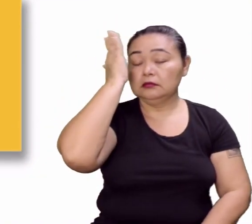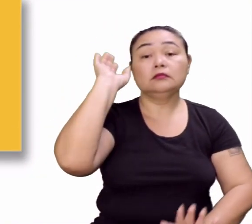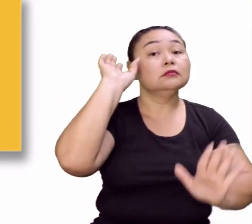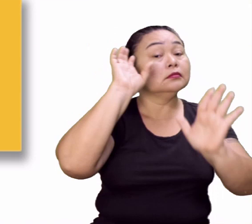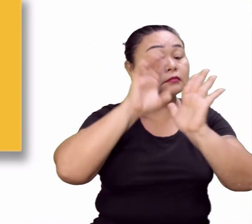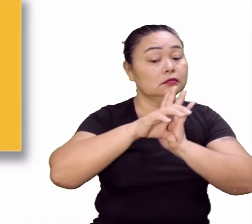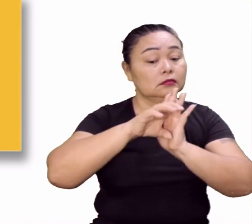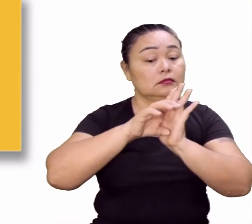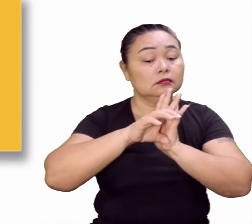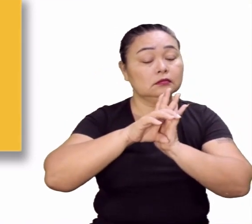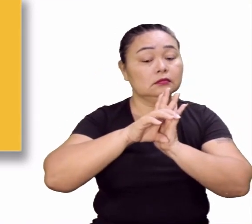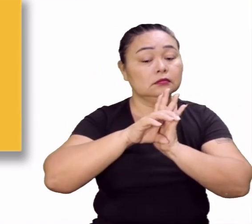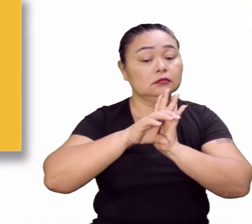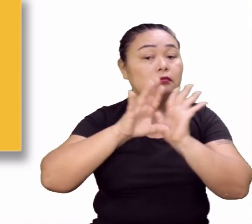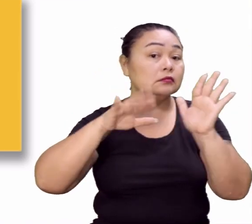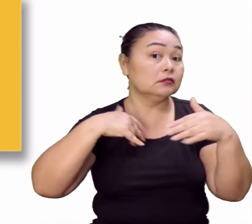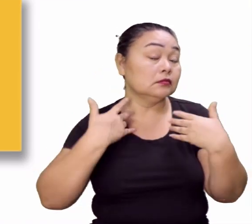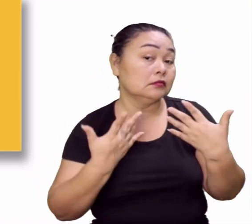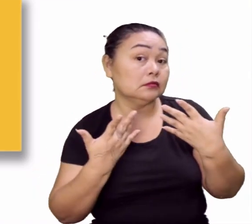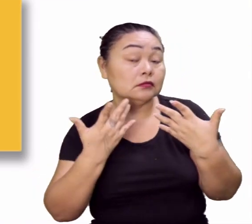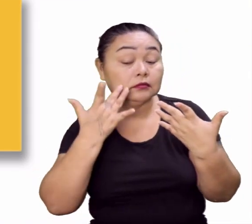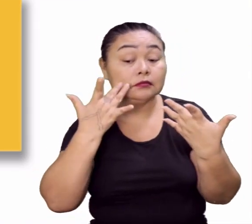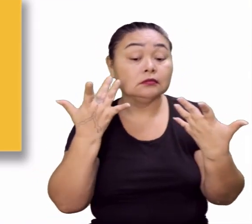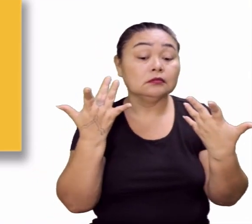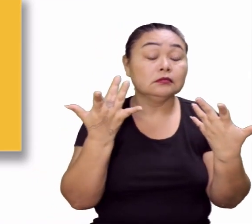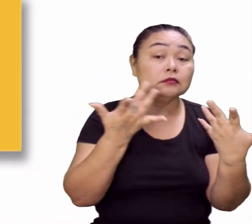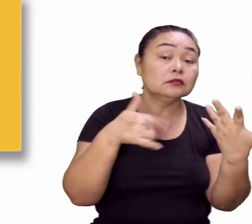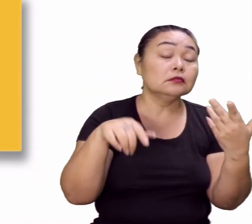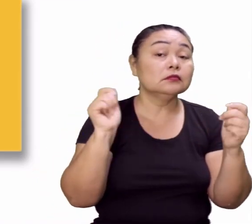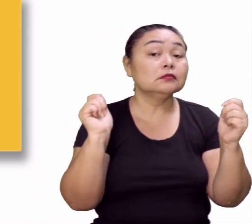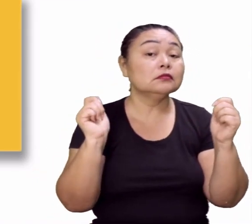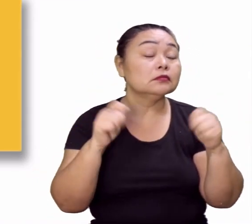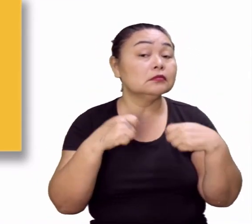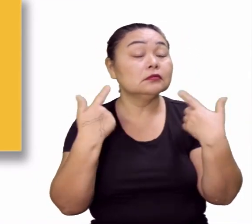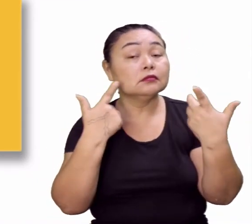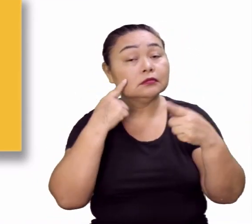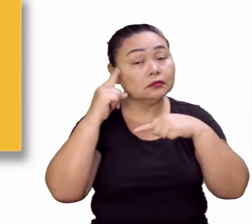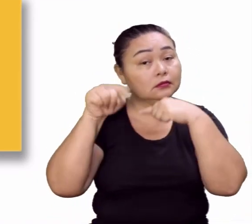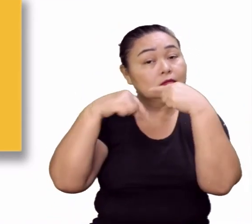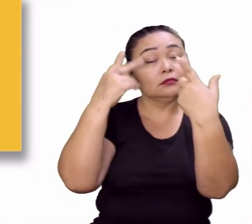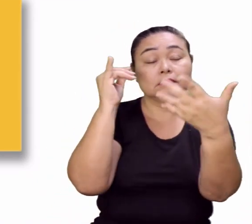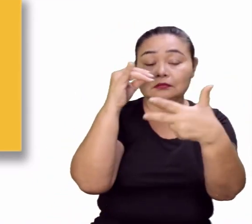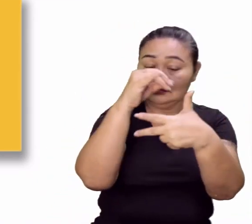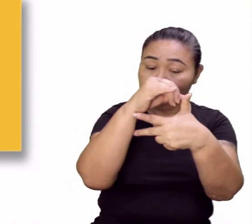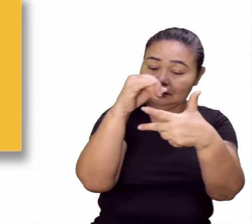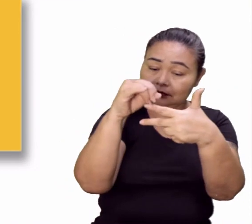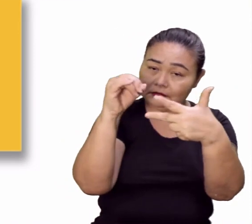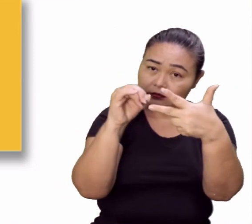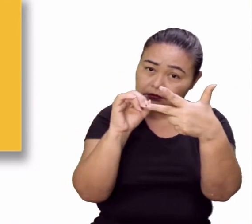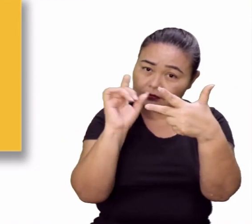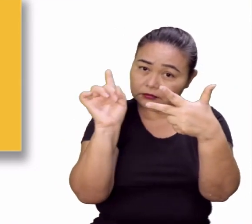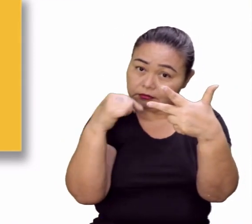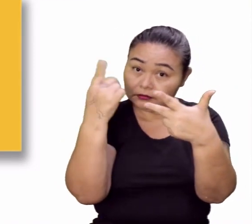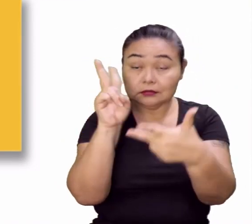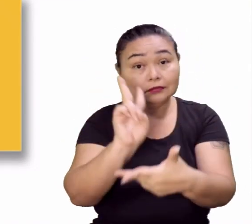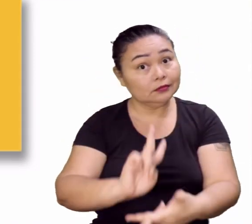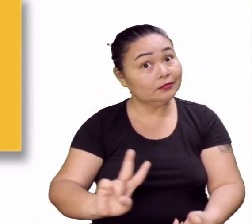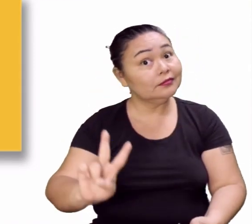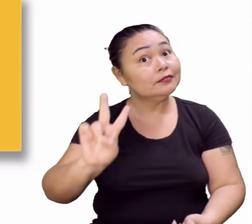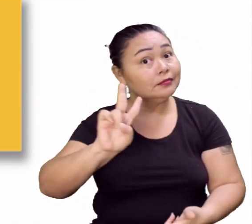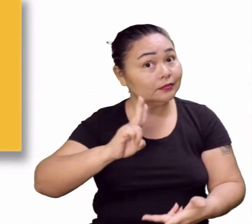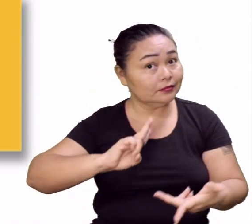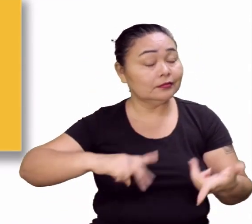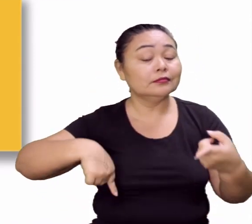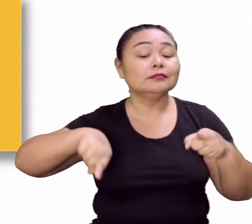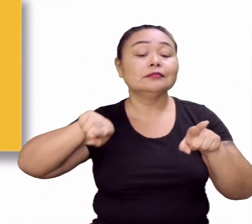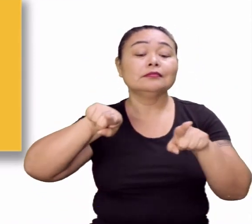conceitos de situações que ele possa ver no próprio Enem. Muito e bem. Outros vestibulares. Né?